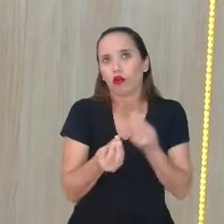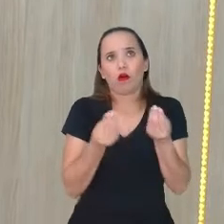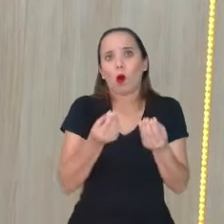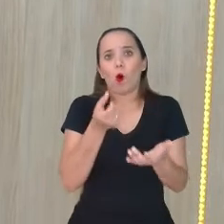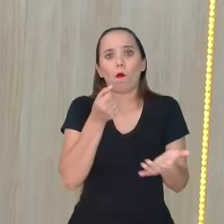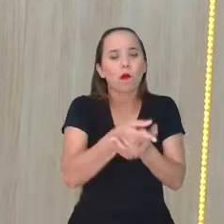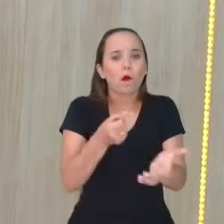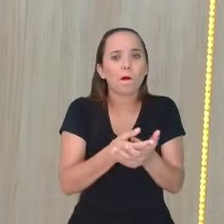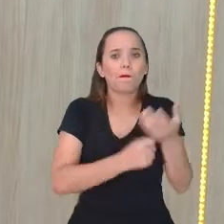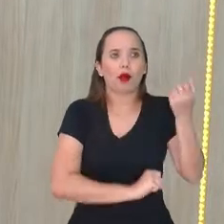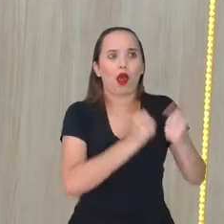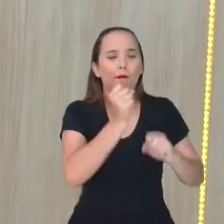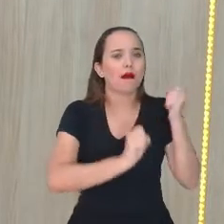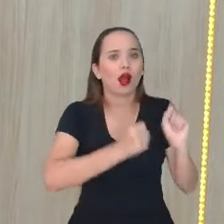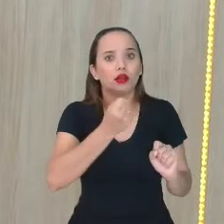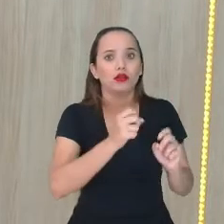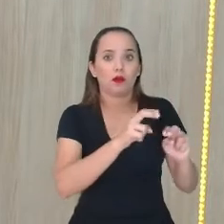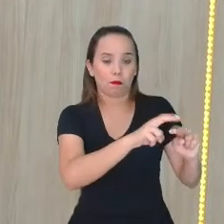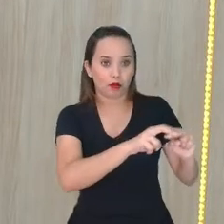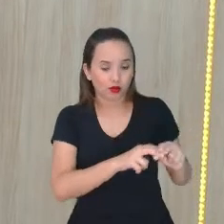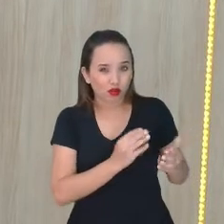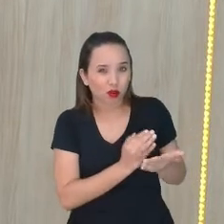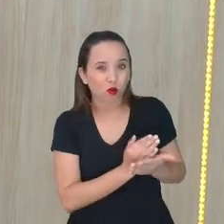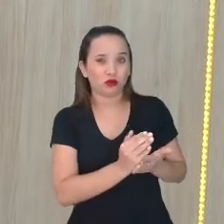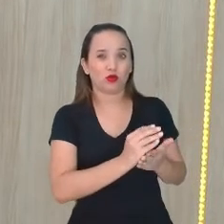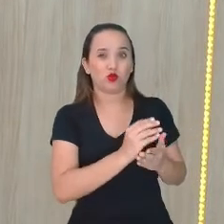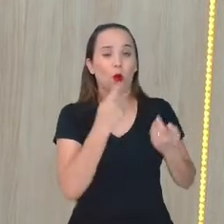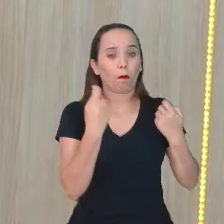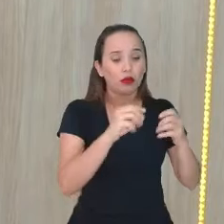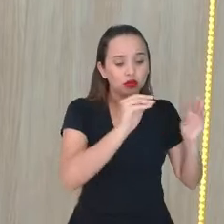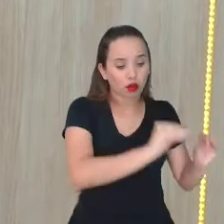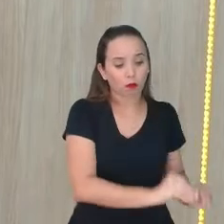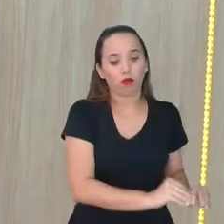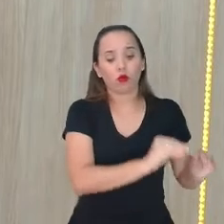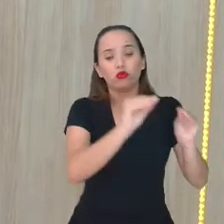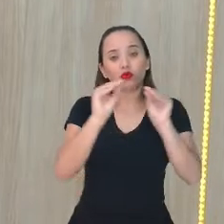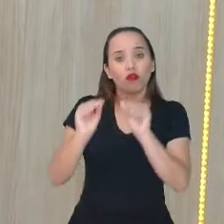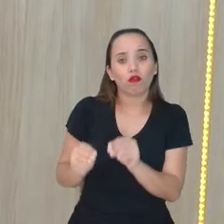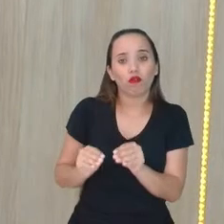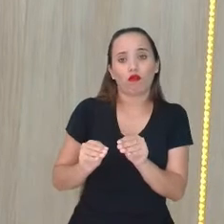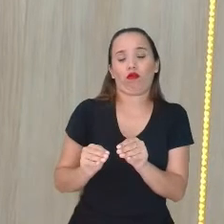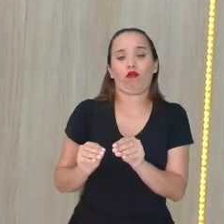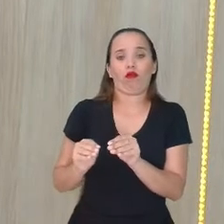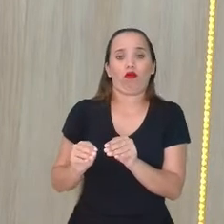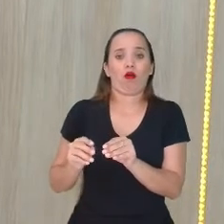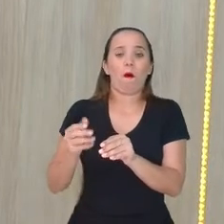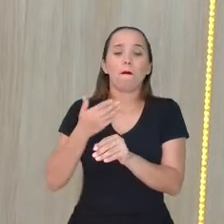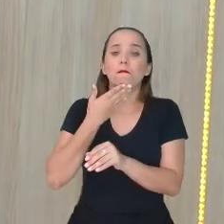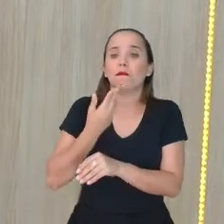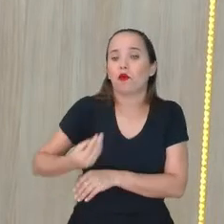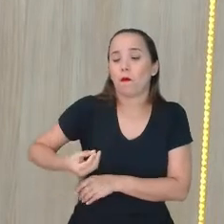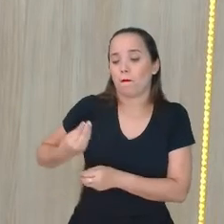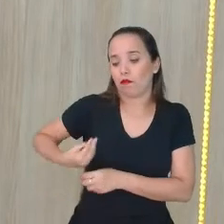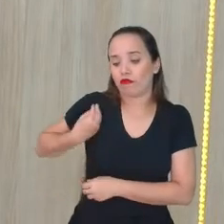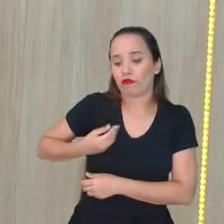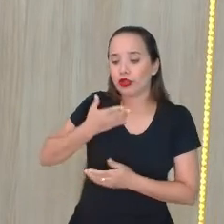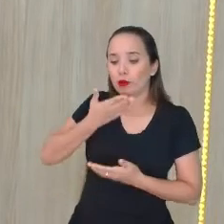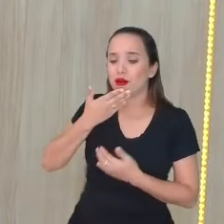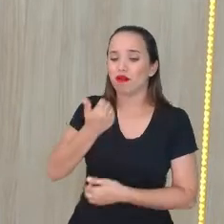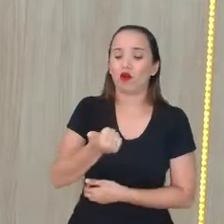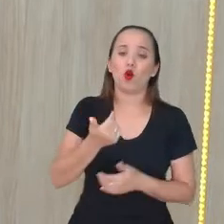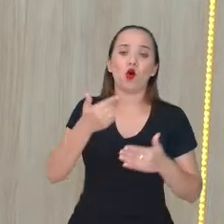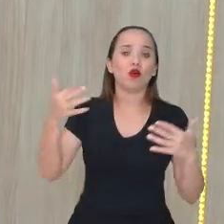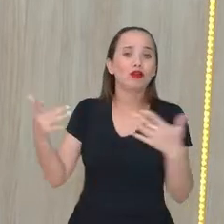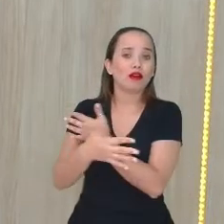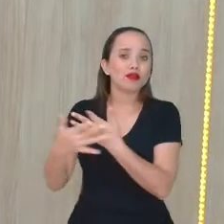que começou a ter que sair daqueles ambientes ali, né, do espaço rural, para ir procurar melhores condições nas cidades.